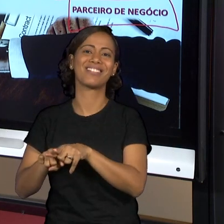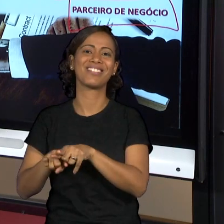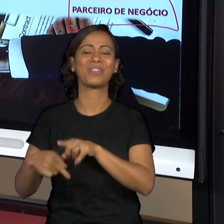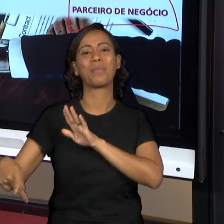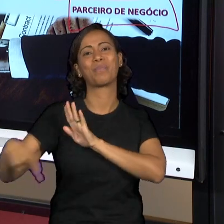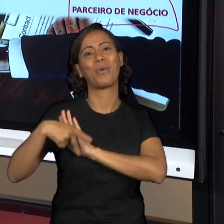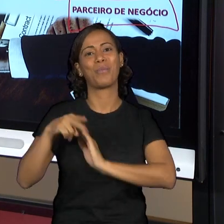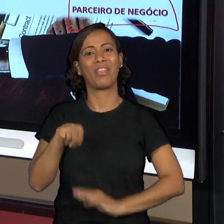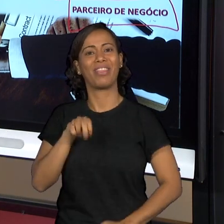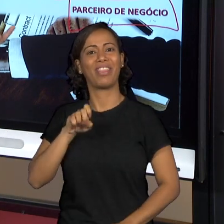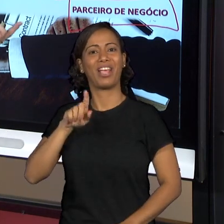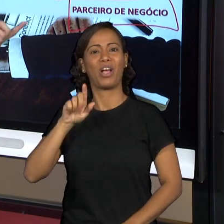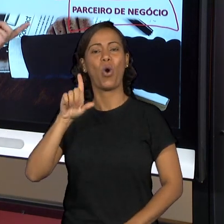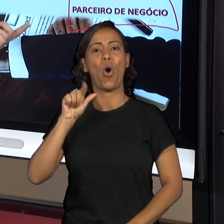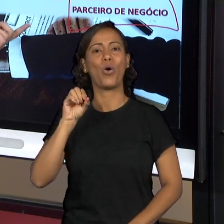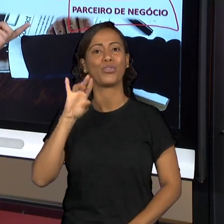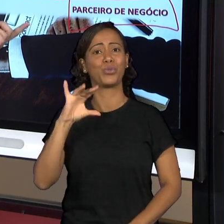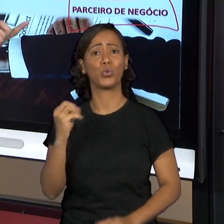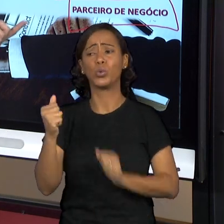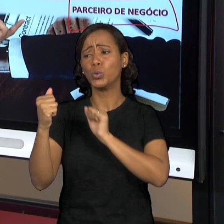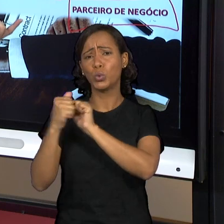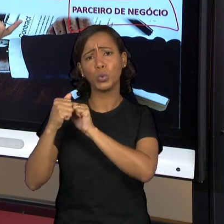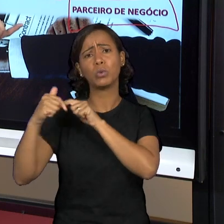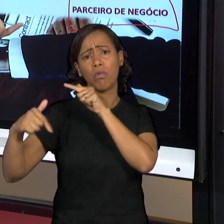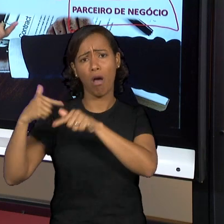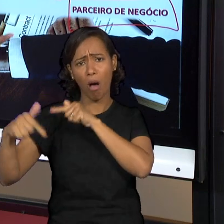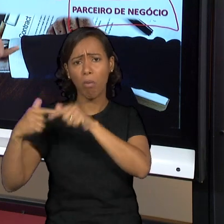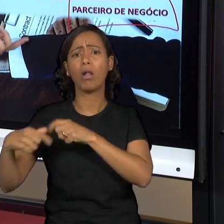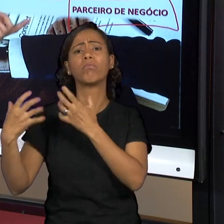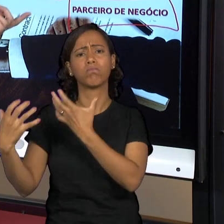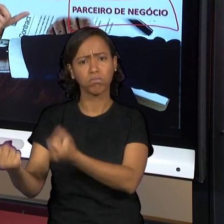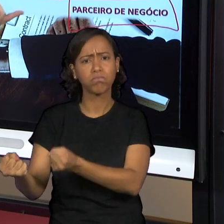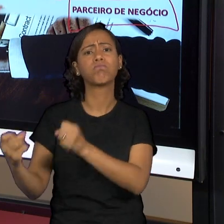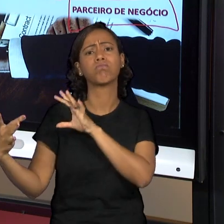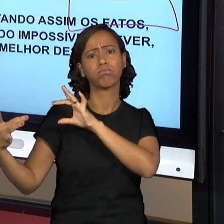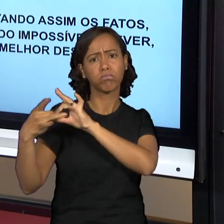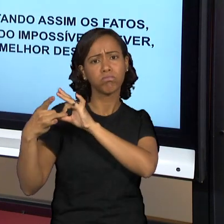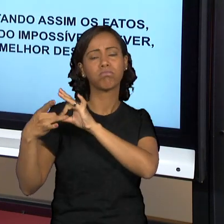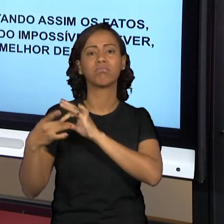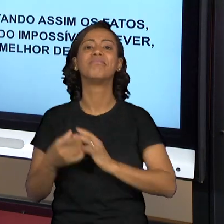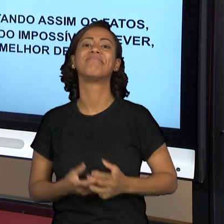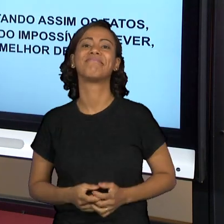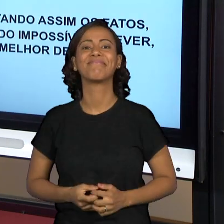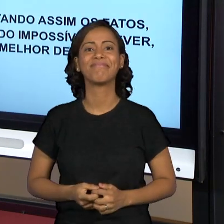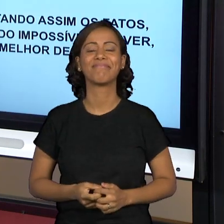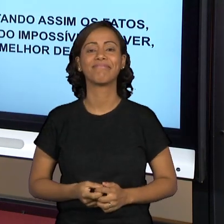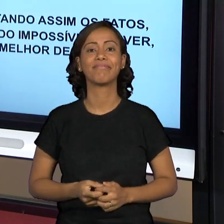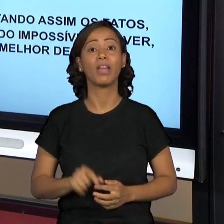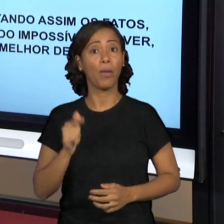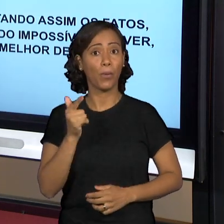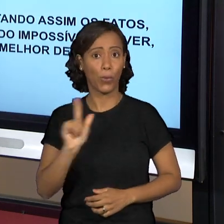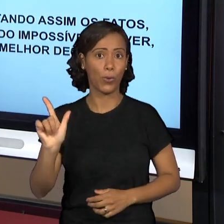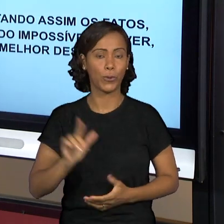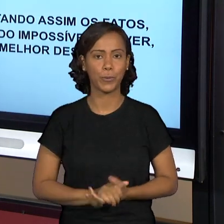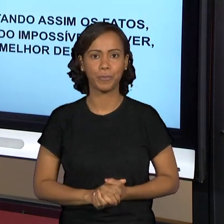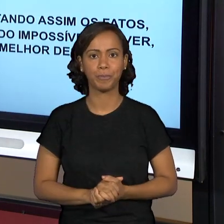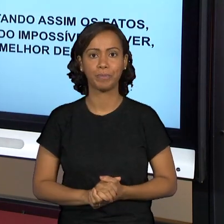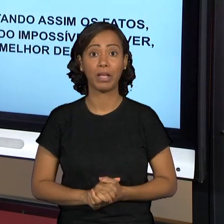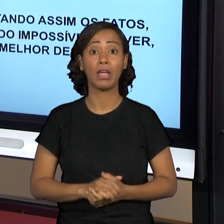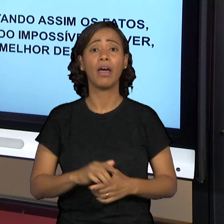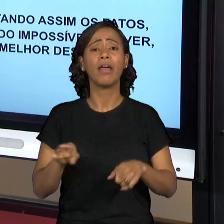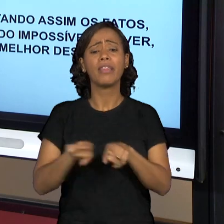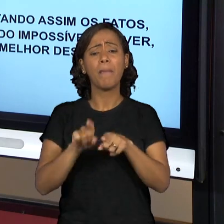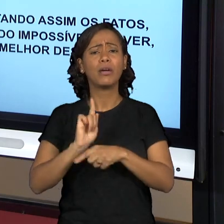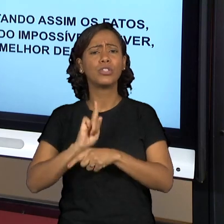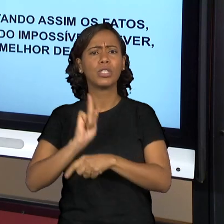isso ele pode desenvolver junto à minha empresa o que nós vamos chamar aqui de pedido master. Além disso, eu preciso pensar na